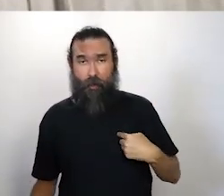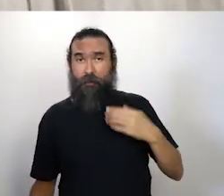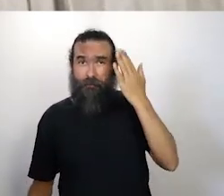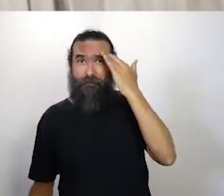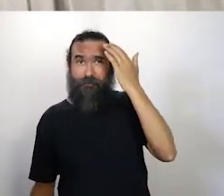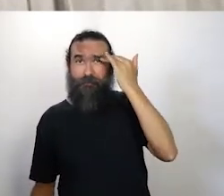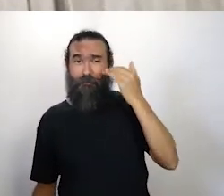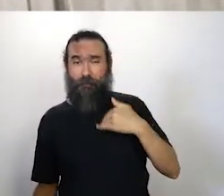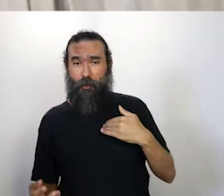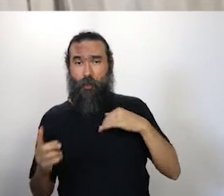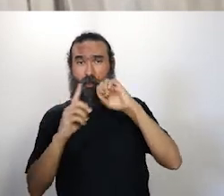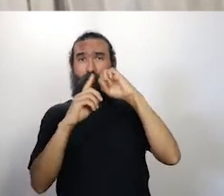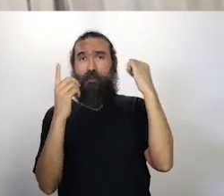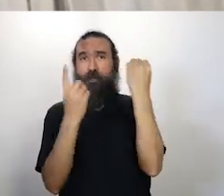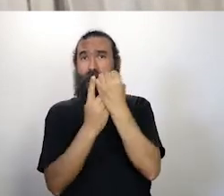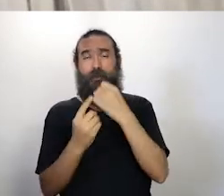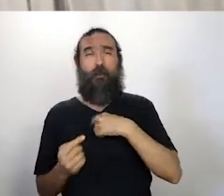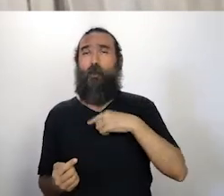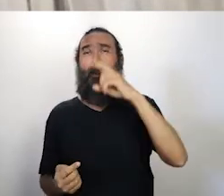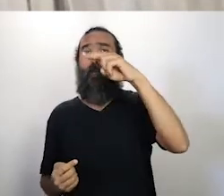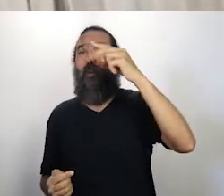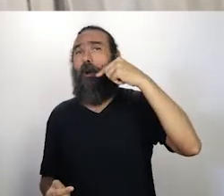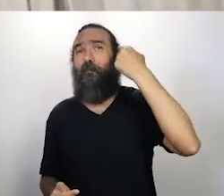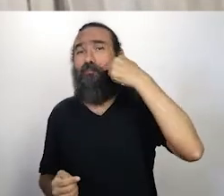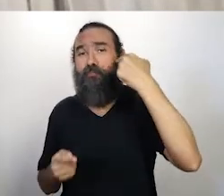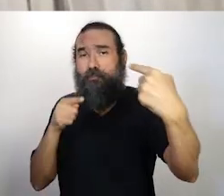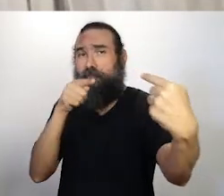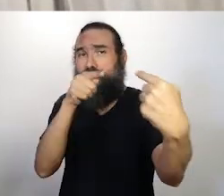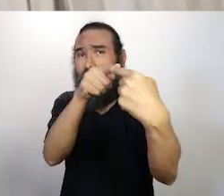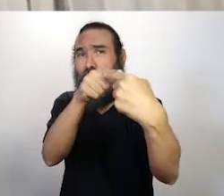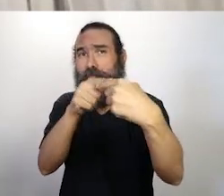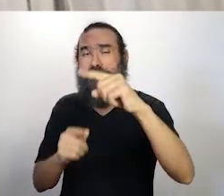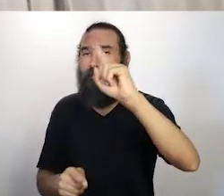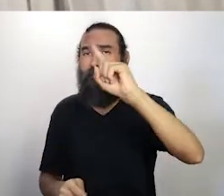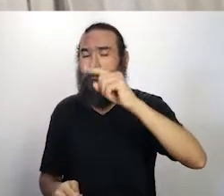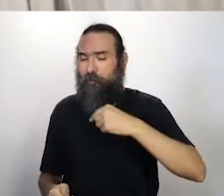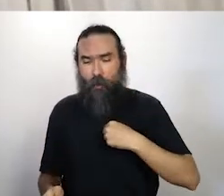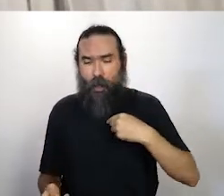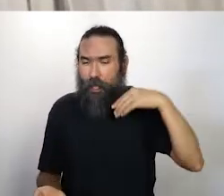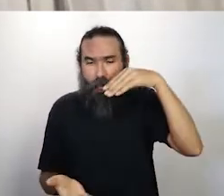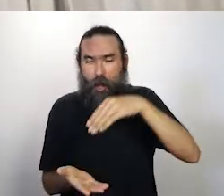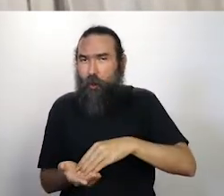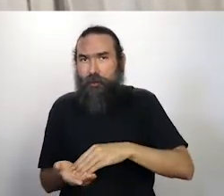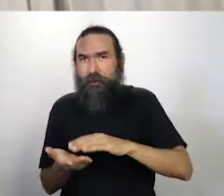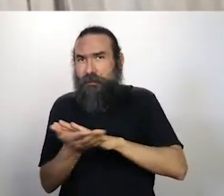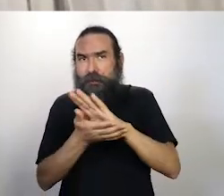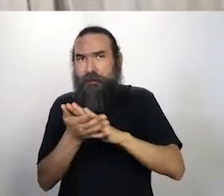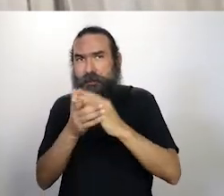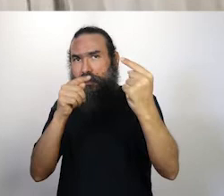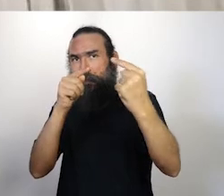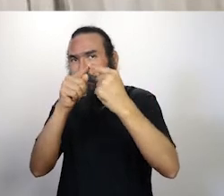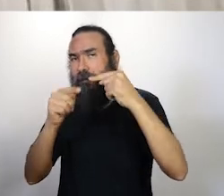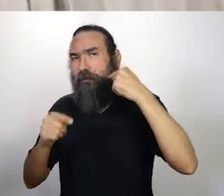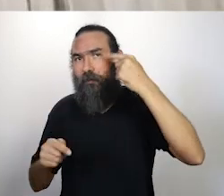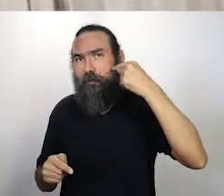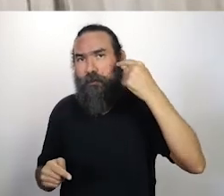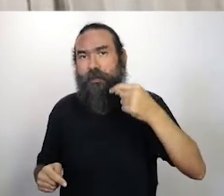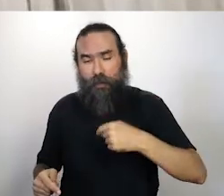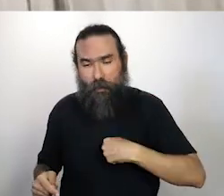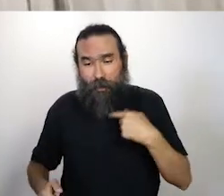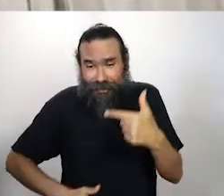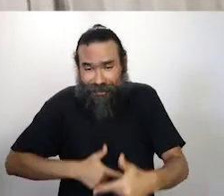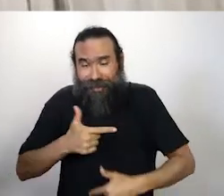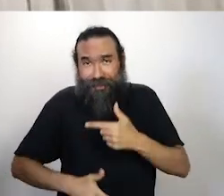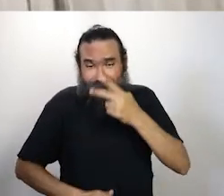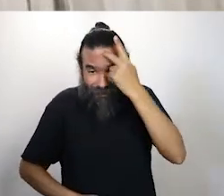eu, que venho da sociedade civil, nunca tive filiação político-partidária, não tenho até hoje, e a gente tem travado